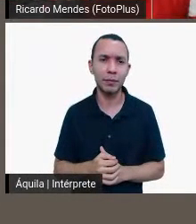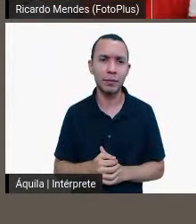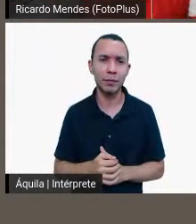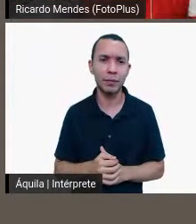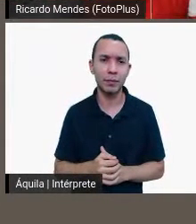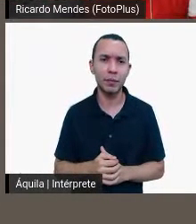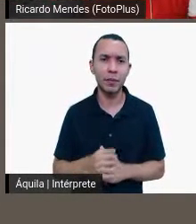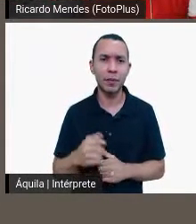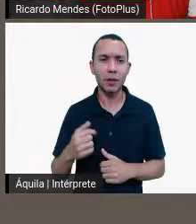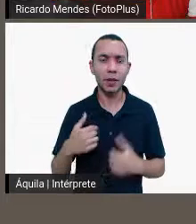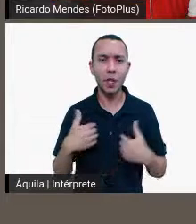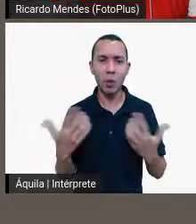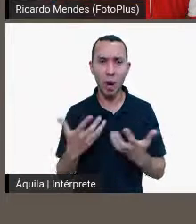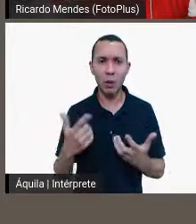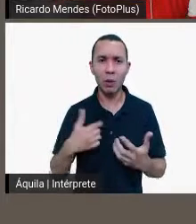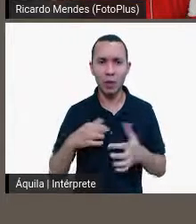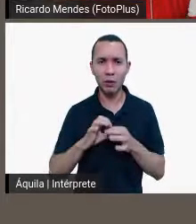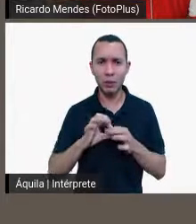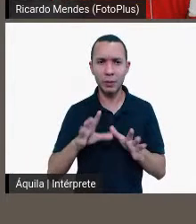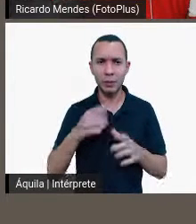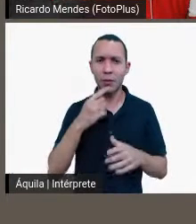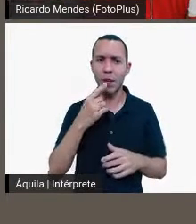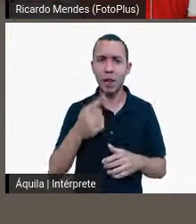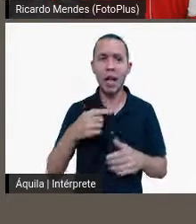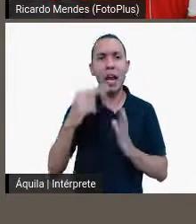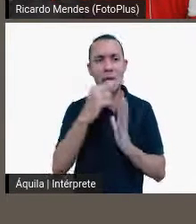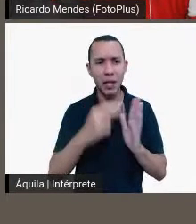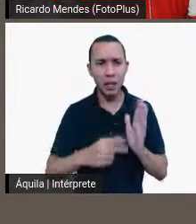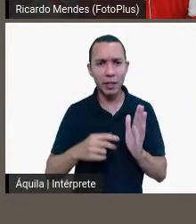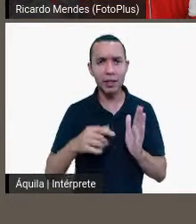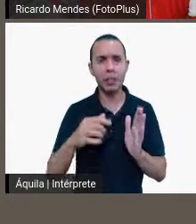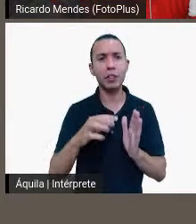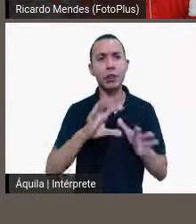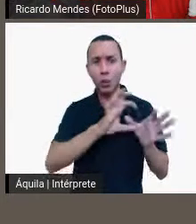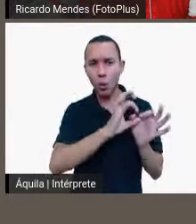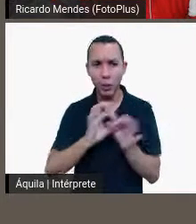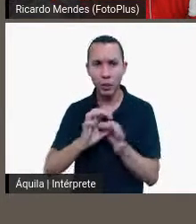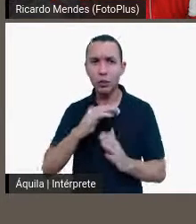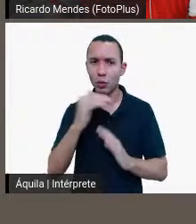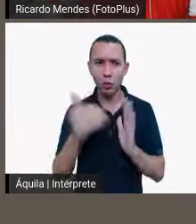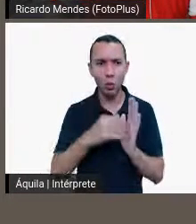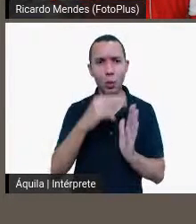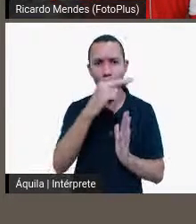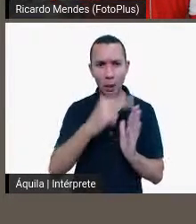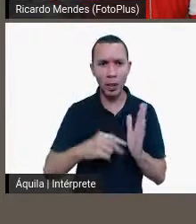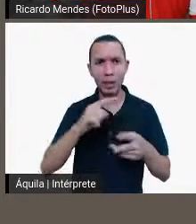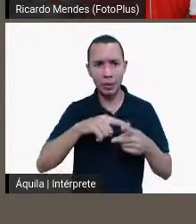eu vou ser bem livre, ou seja, leia o plano piloto e o contexto, são fundamentais.